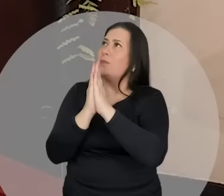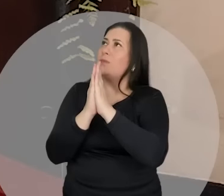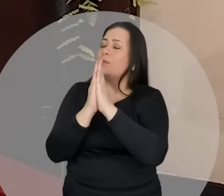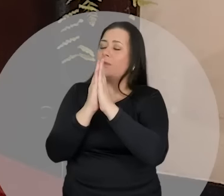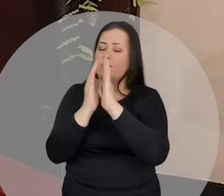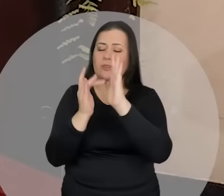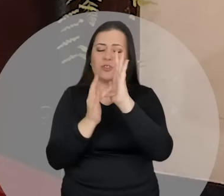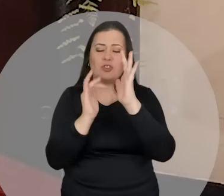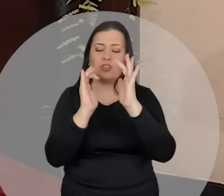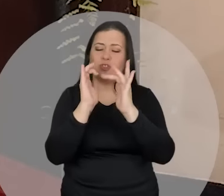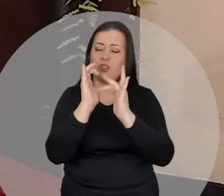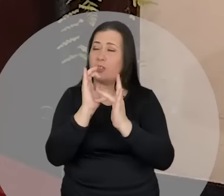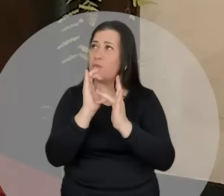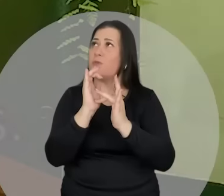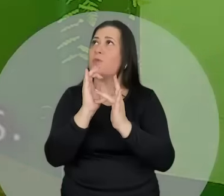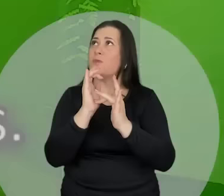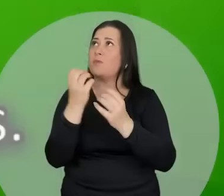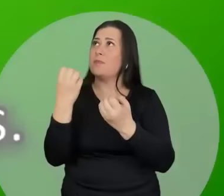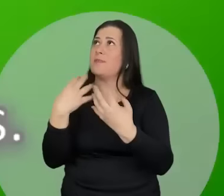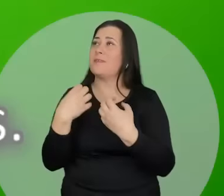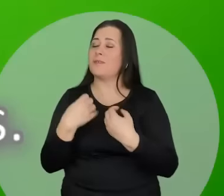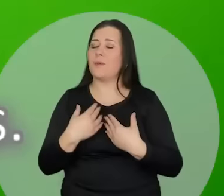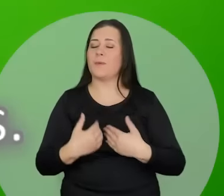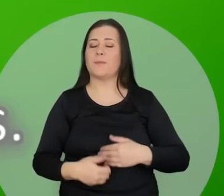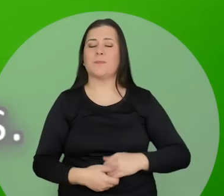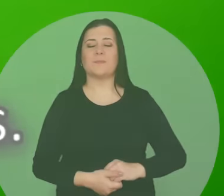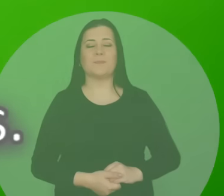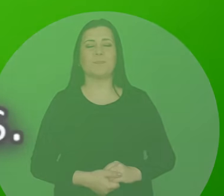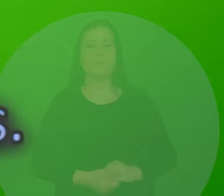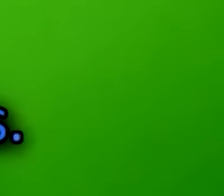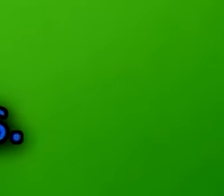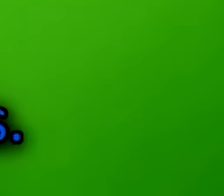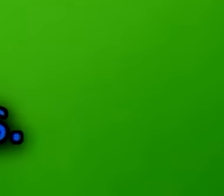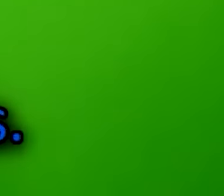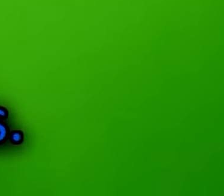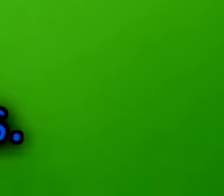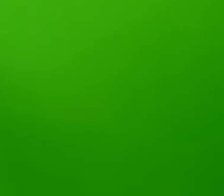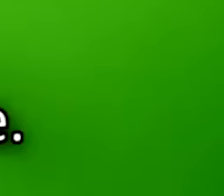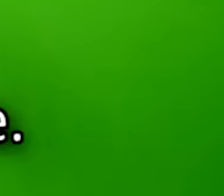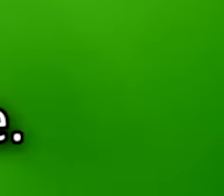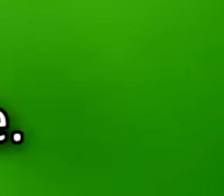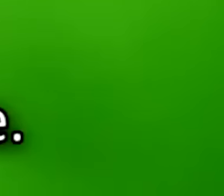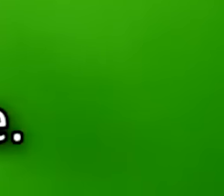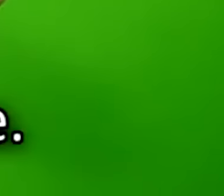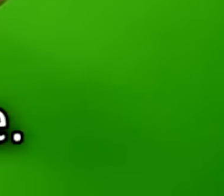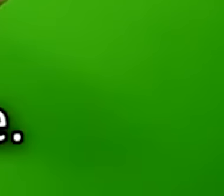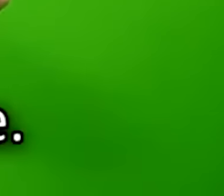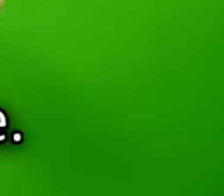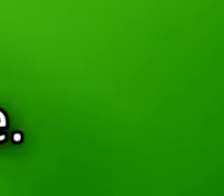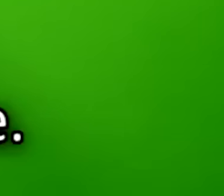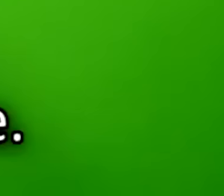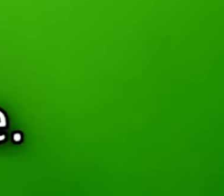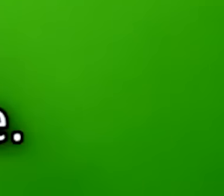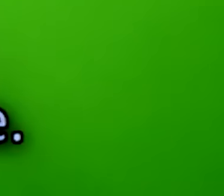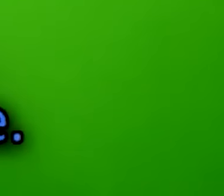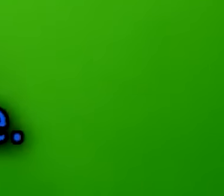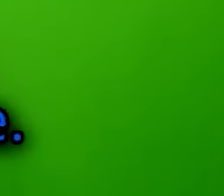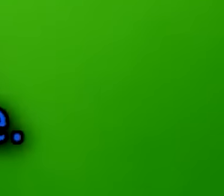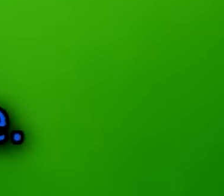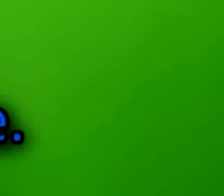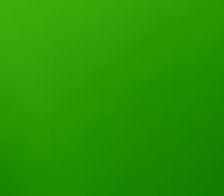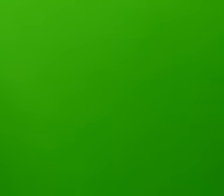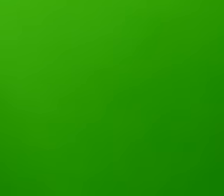Filho nos ensinou. Pai nosso que estás nos céus, santificado seja o